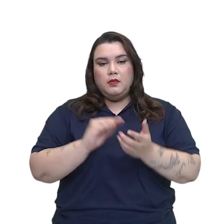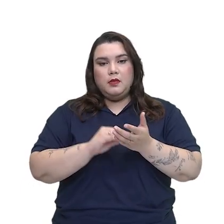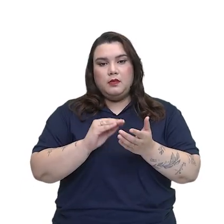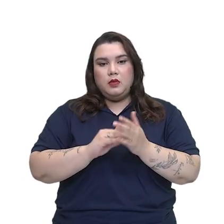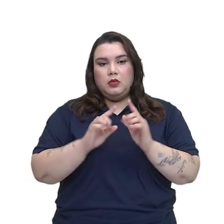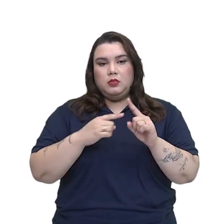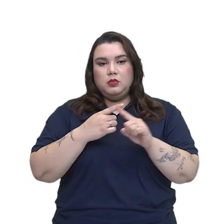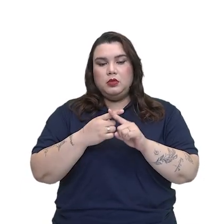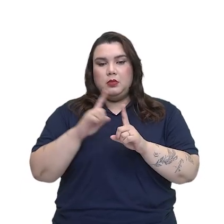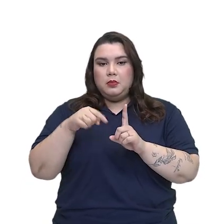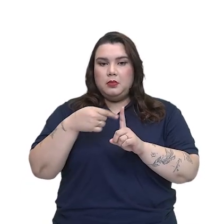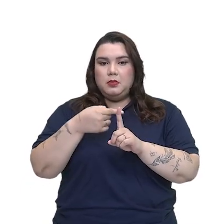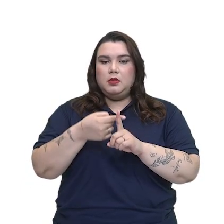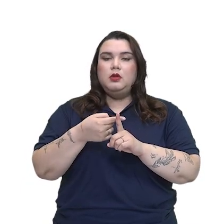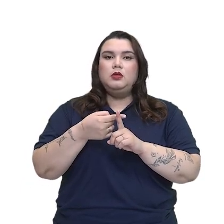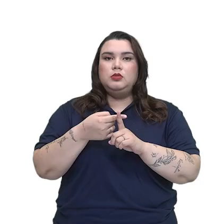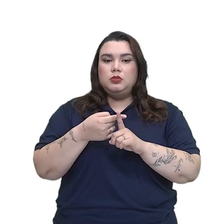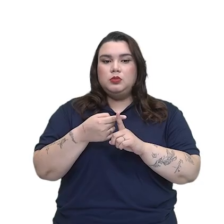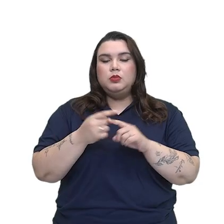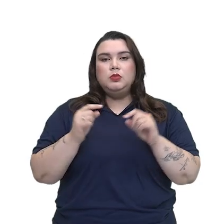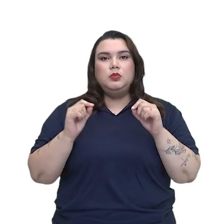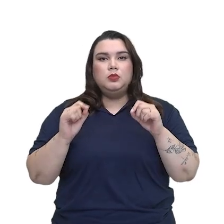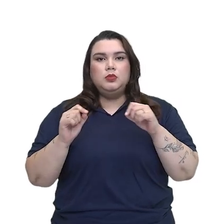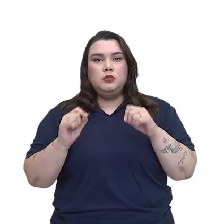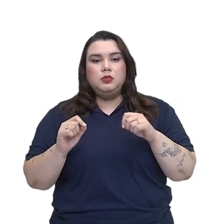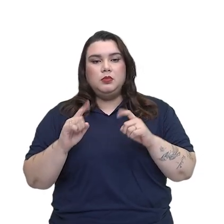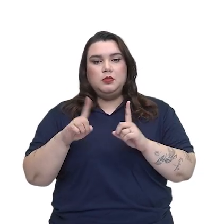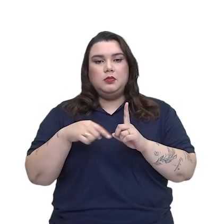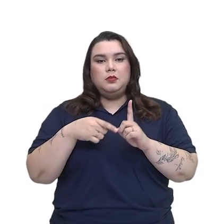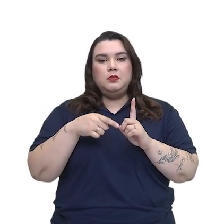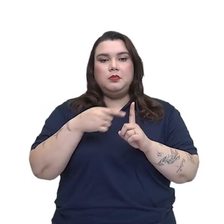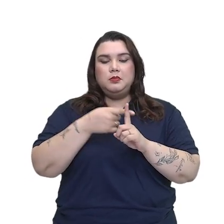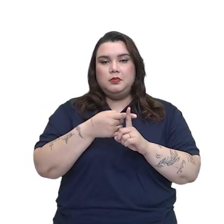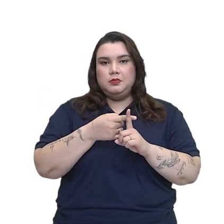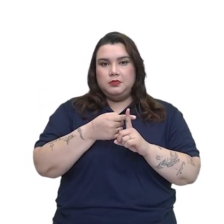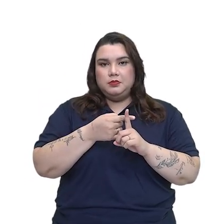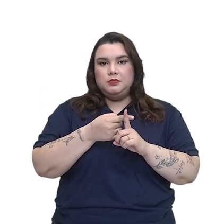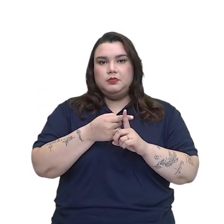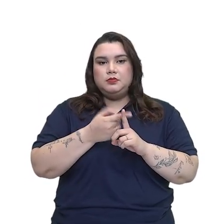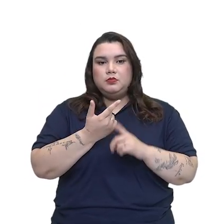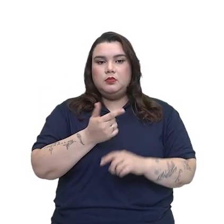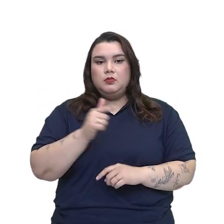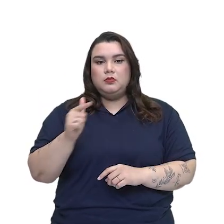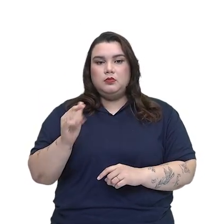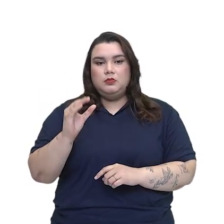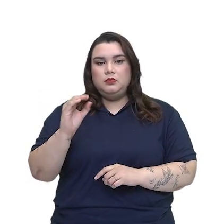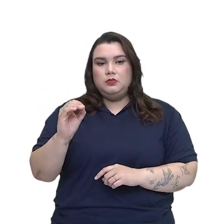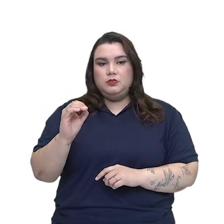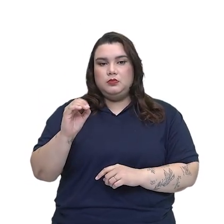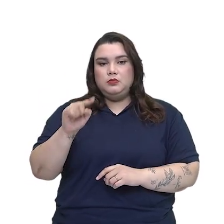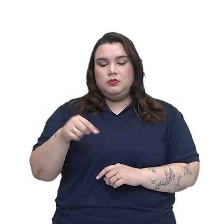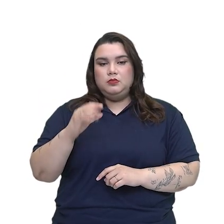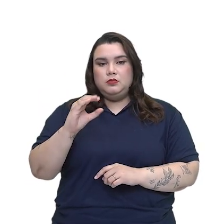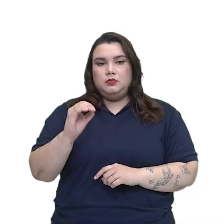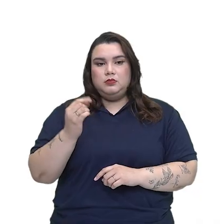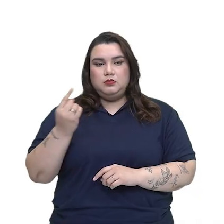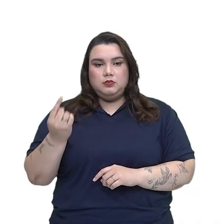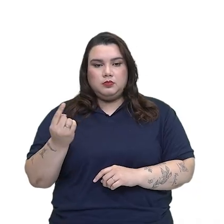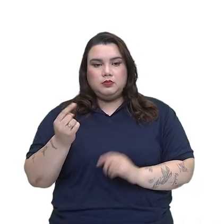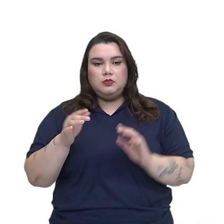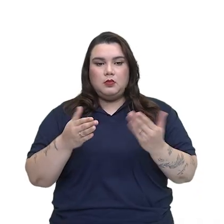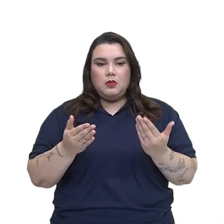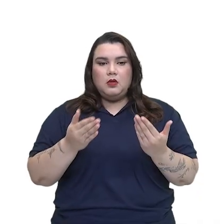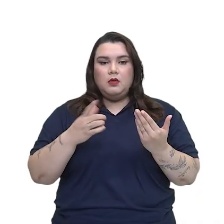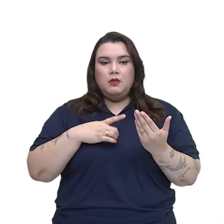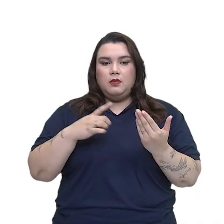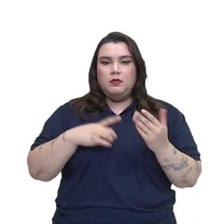multiplicar mais uma vez por quanto? Por mais o outro 0,01. Então, você vem